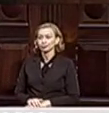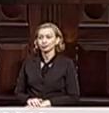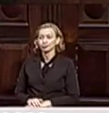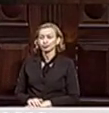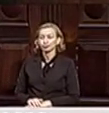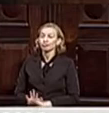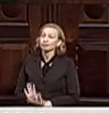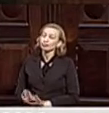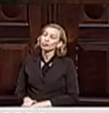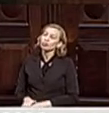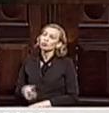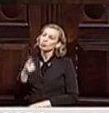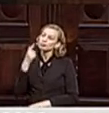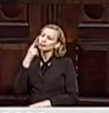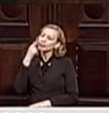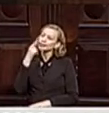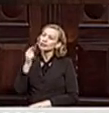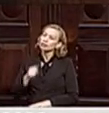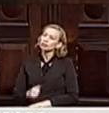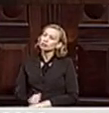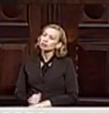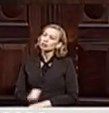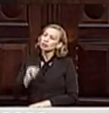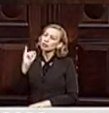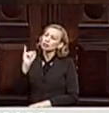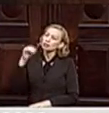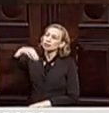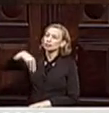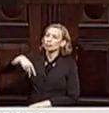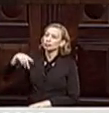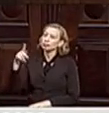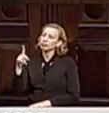Vamos pegar o impeachment da presidente Dilma.